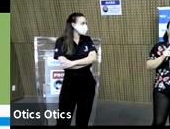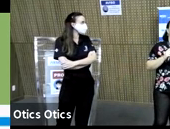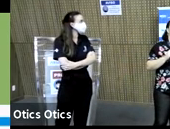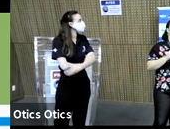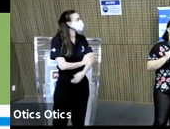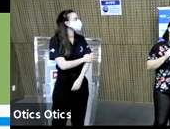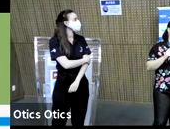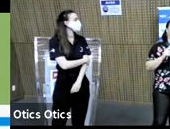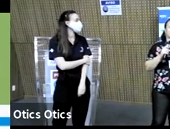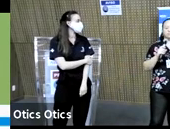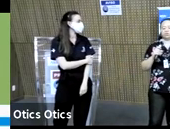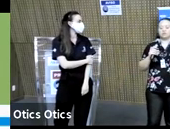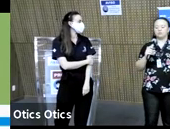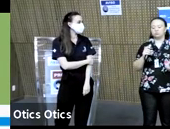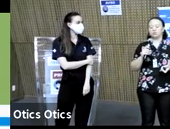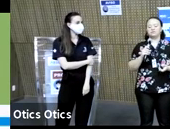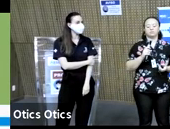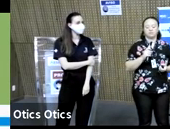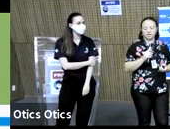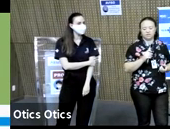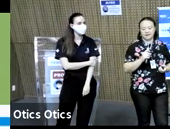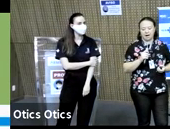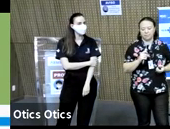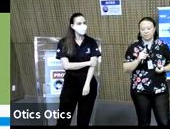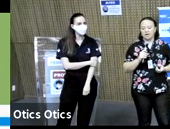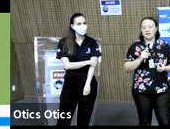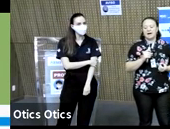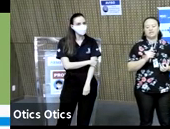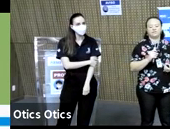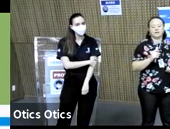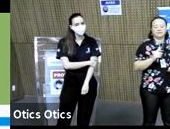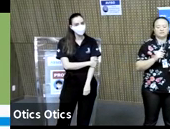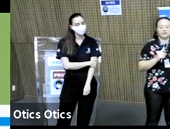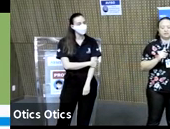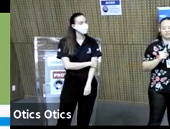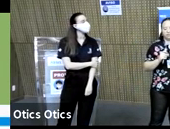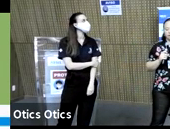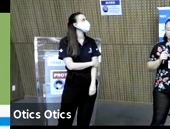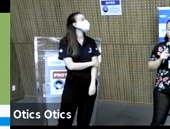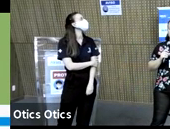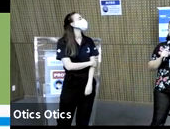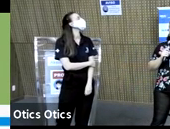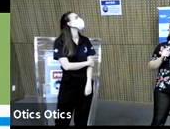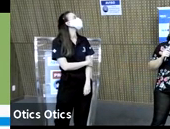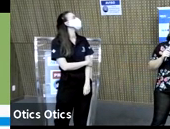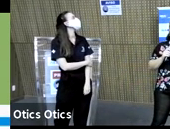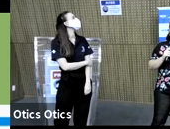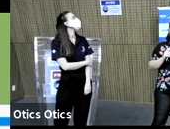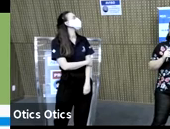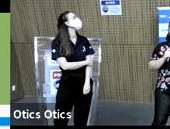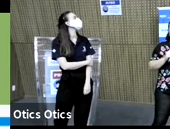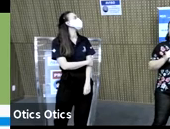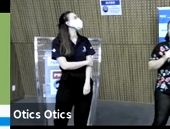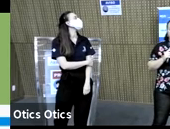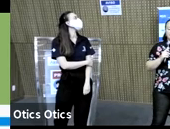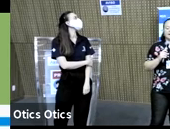CID, mas vamos utilizar os dois, então, CID e CIAP. Atividades a serem desenvolvidas, capacitações quanto